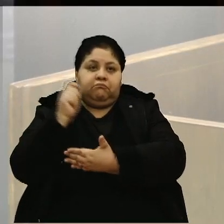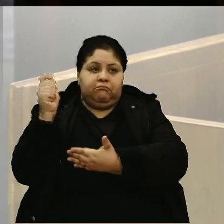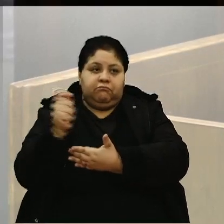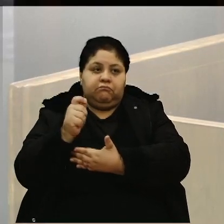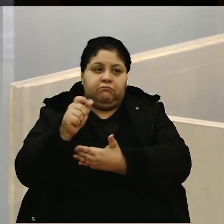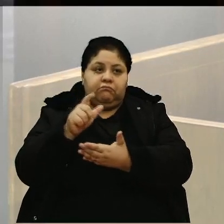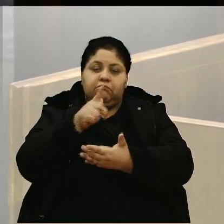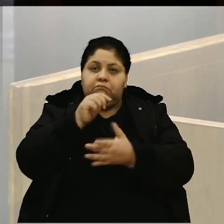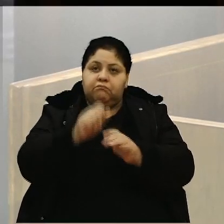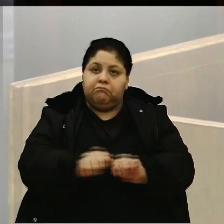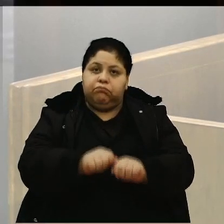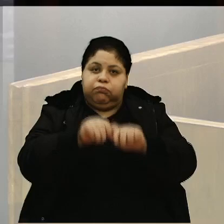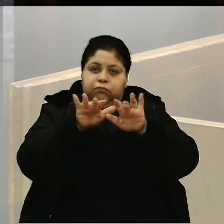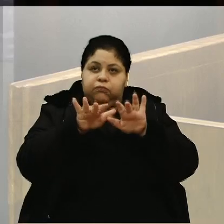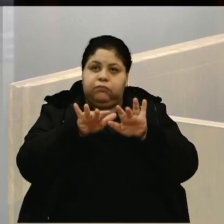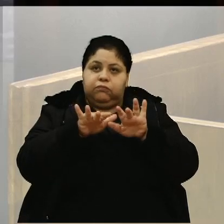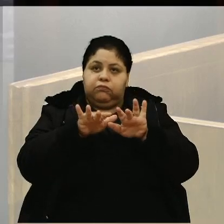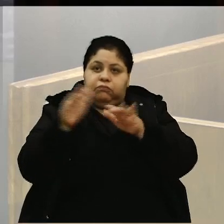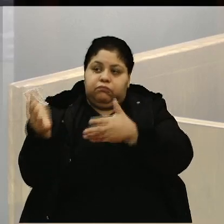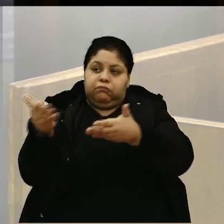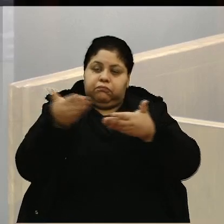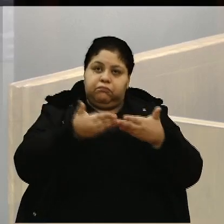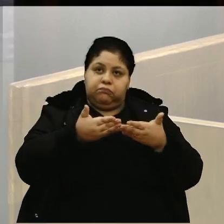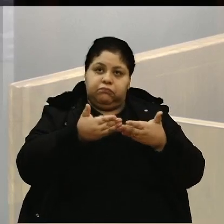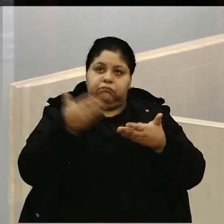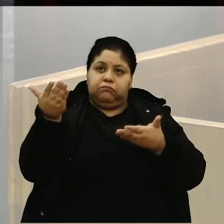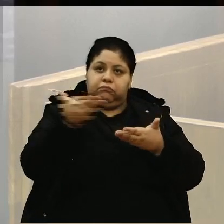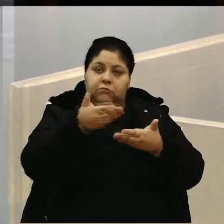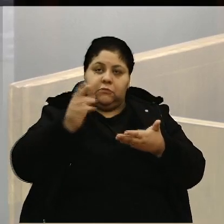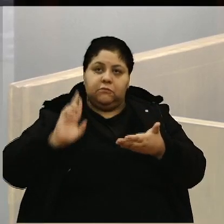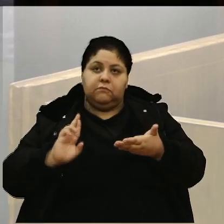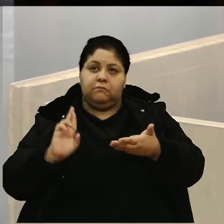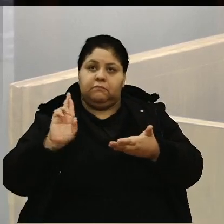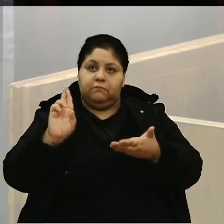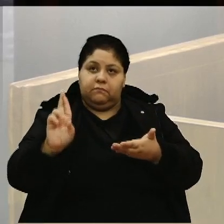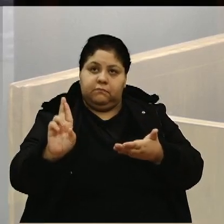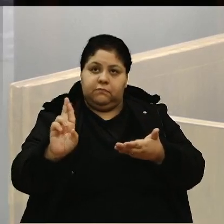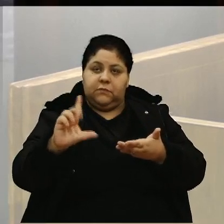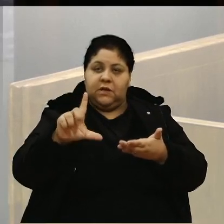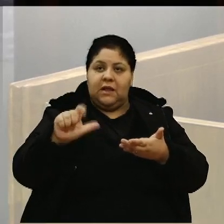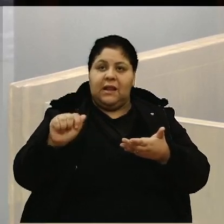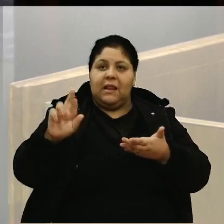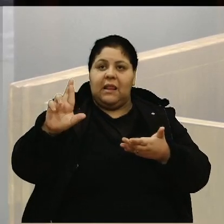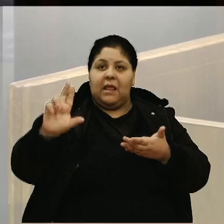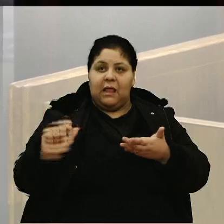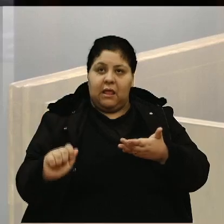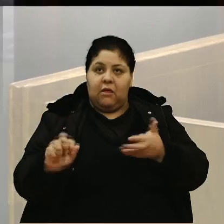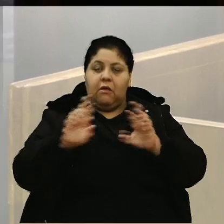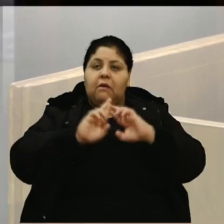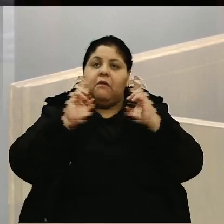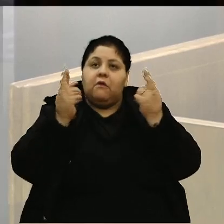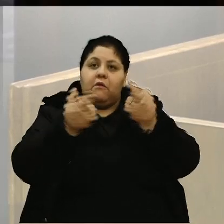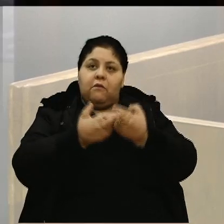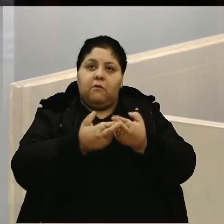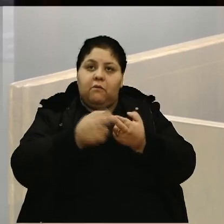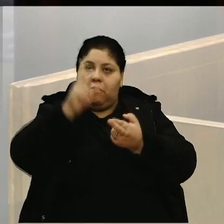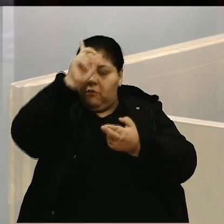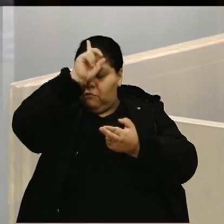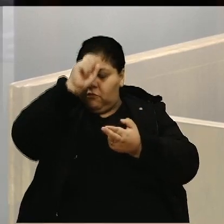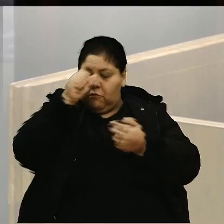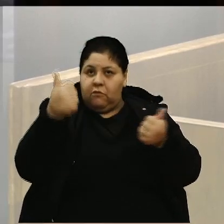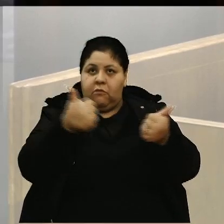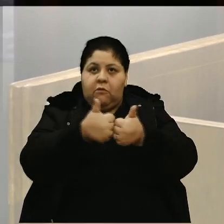às enchentes de maio, convido Vossa Senhoria, em nome de minha CEO, Lara Salles Vieira, para uma reunião em nosso hospital, juntamente com